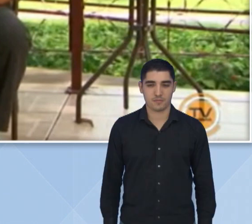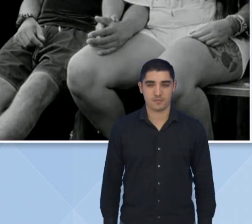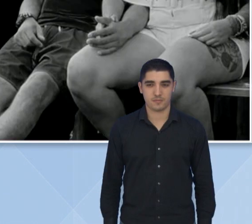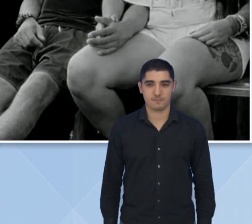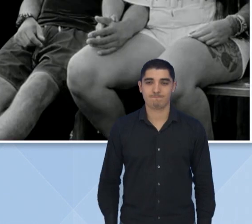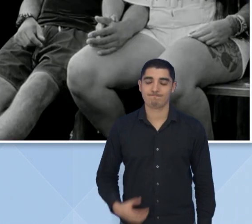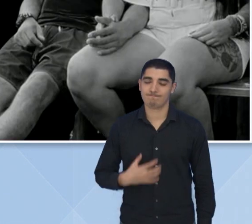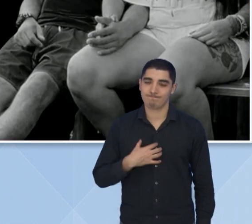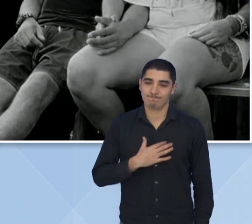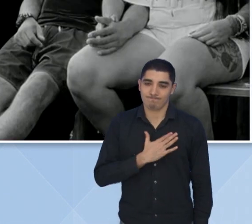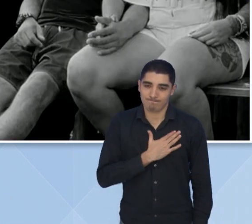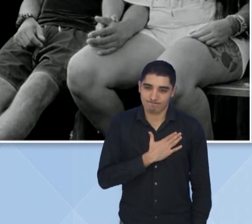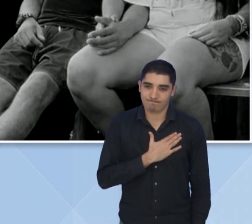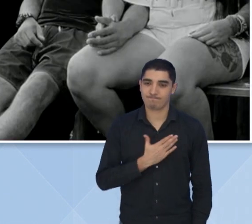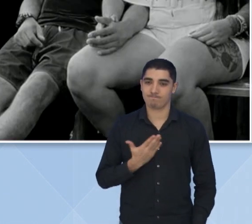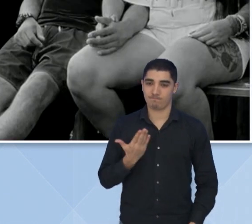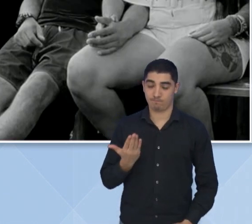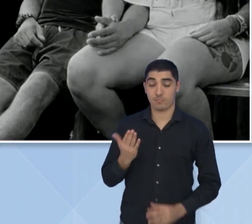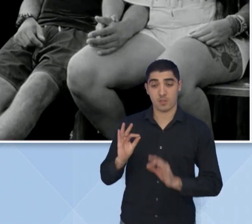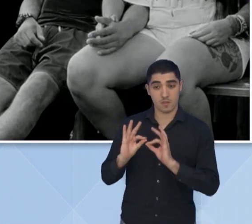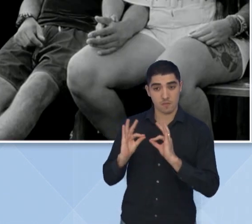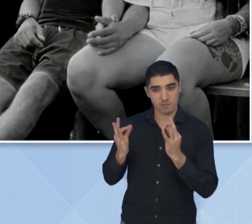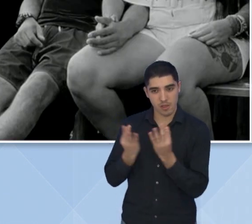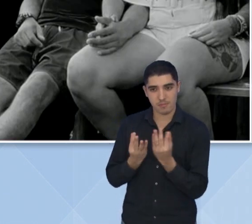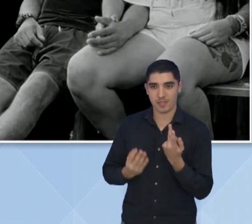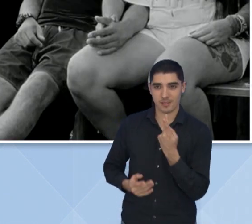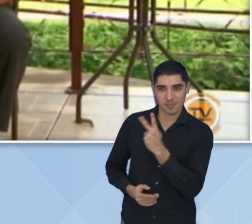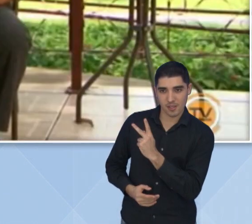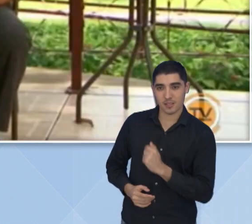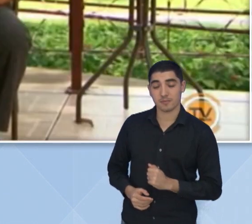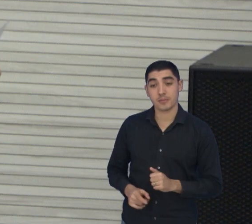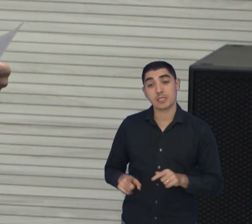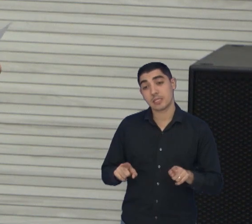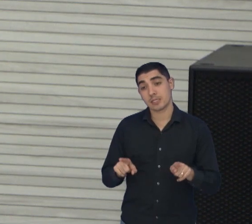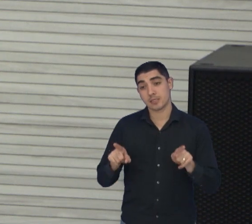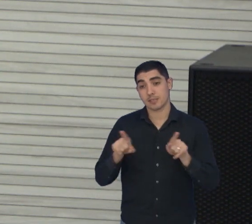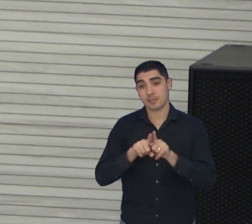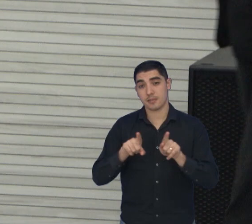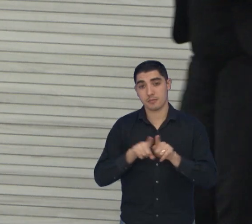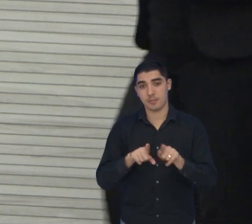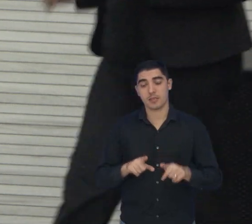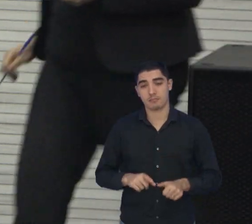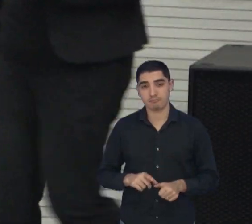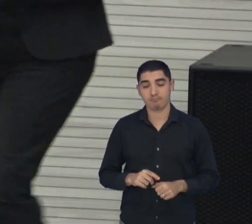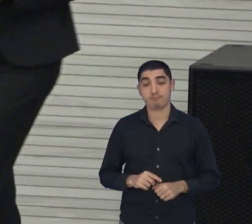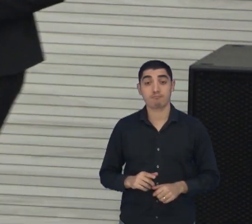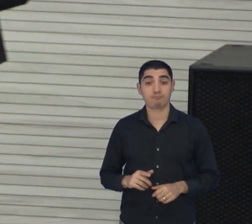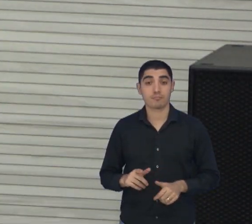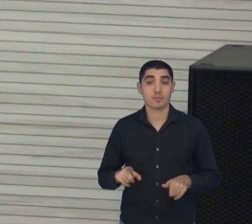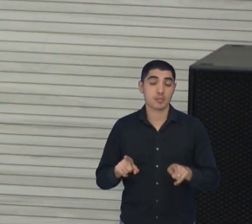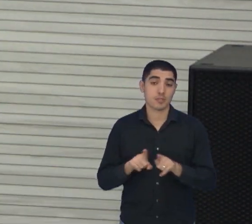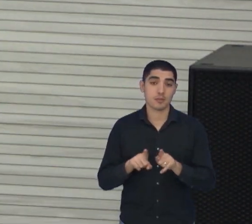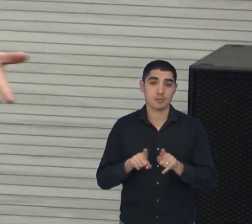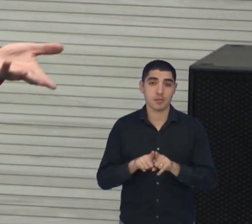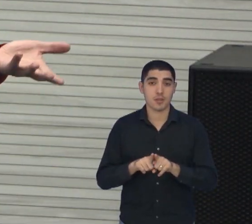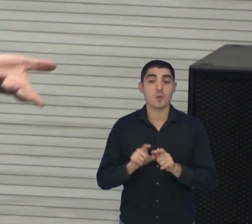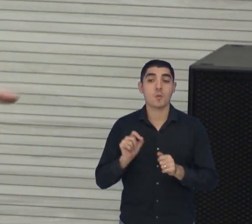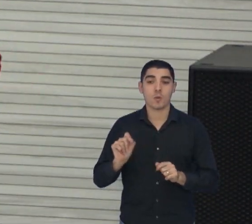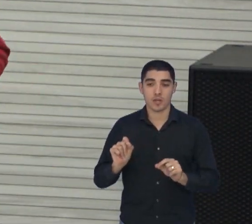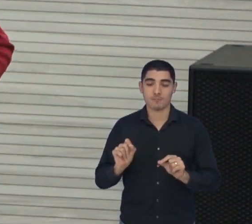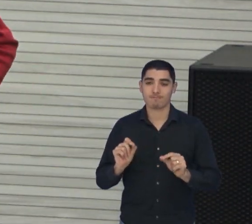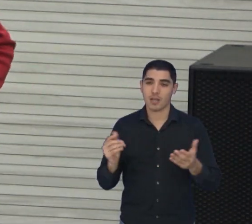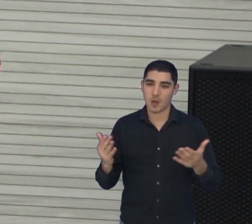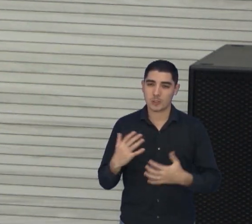Meus sentimentos a todos os familiares do querido Braguinha e também, senhor presidente, além do momento